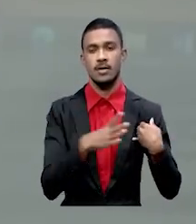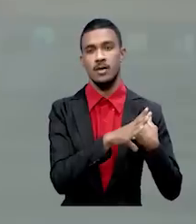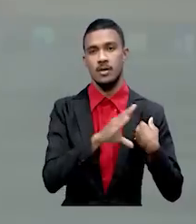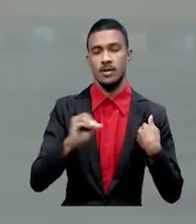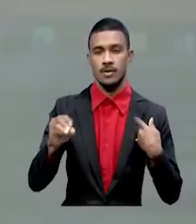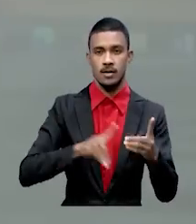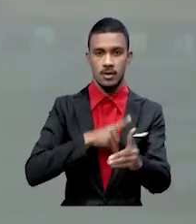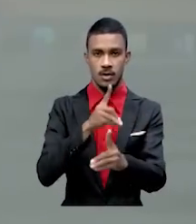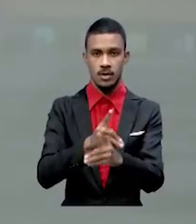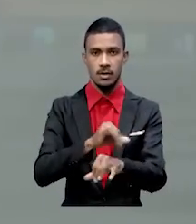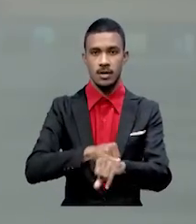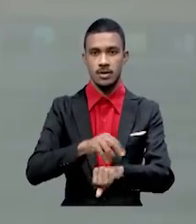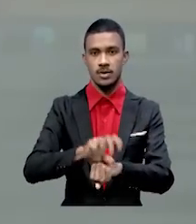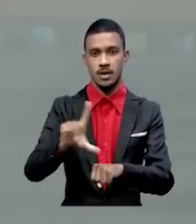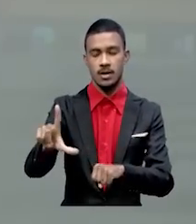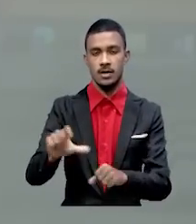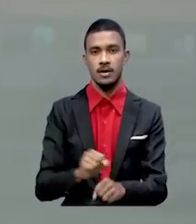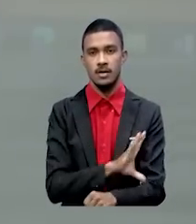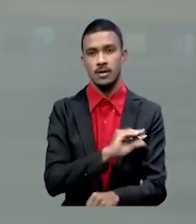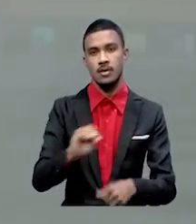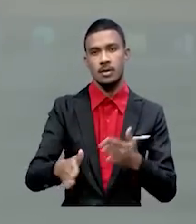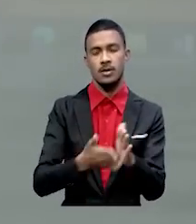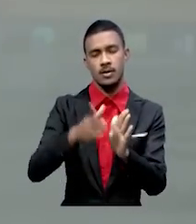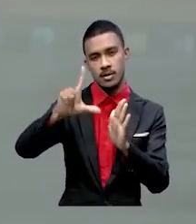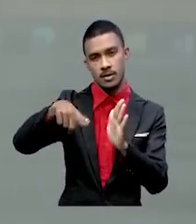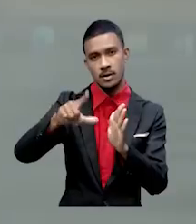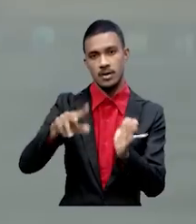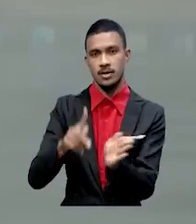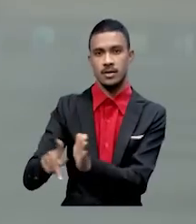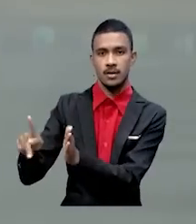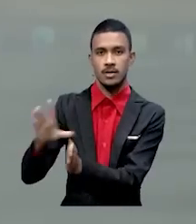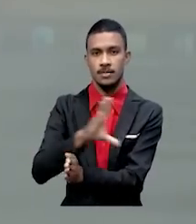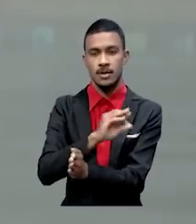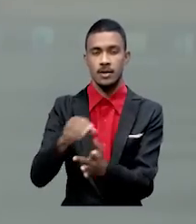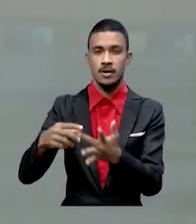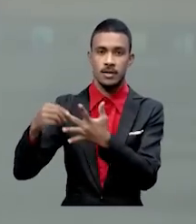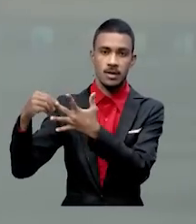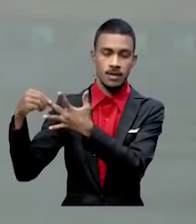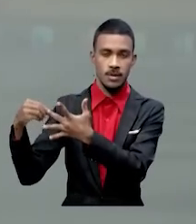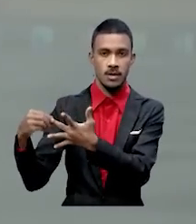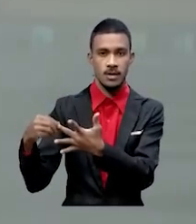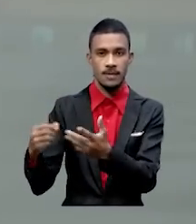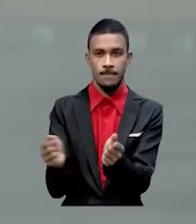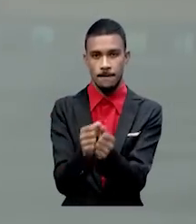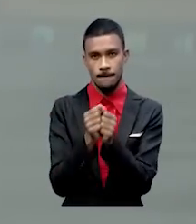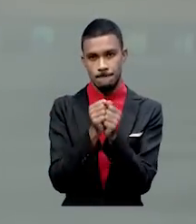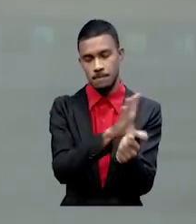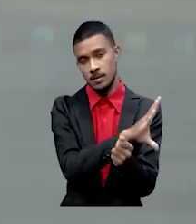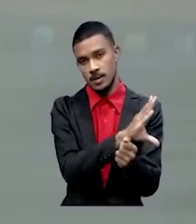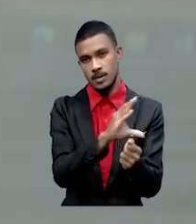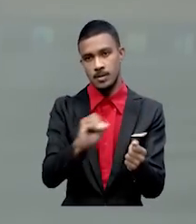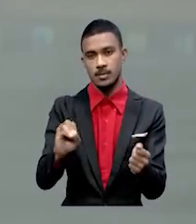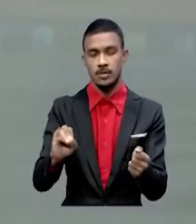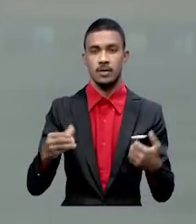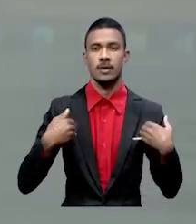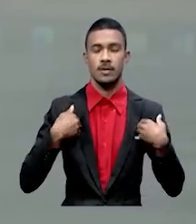direito internacional. O atraso do processo deve-se fundamentalmente ao surto da pandemia que